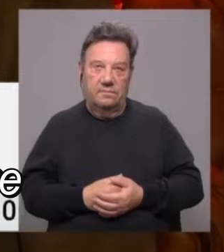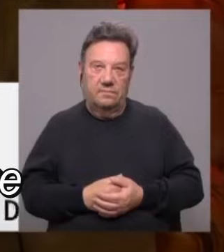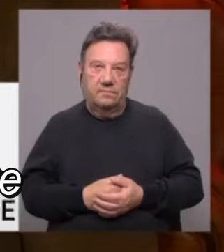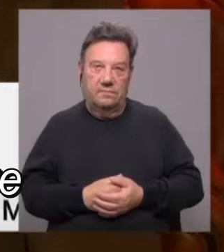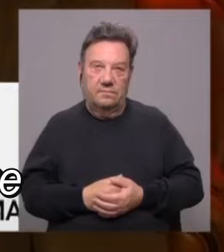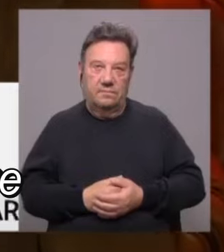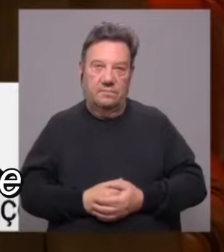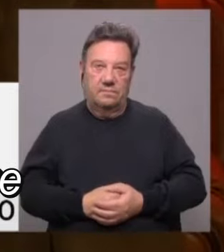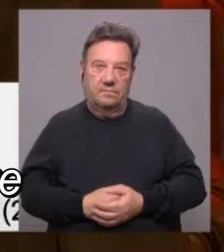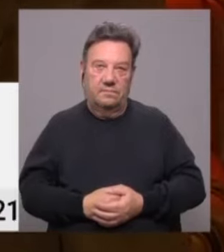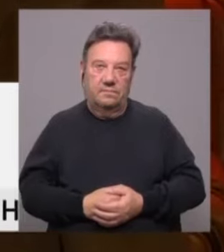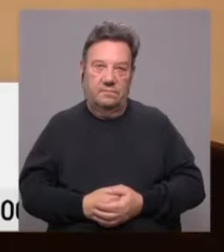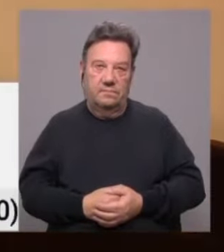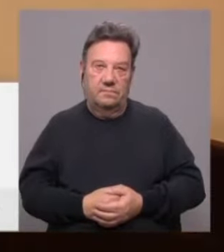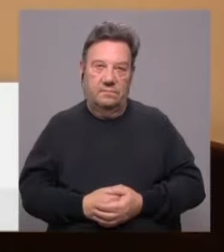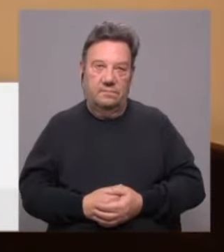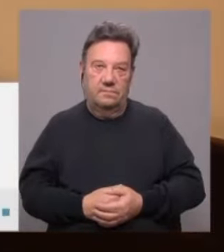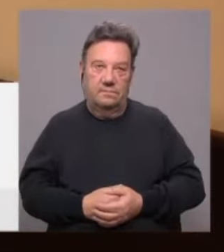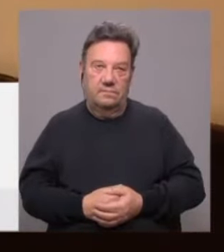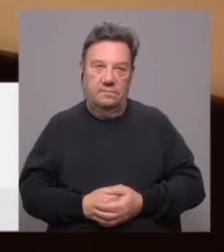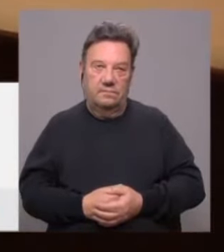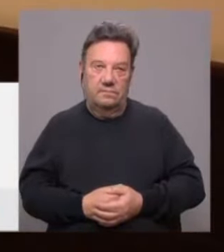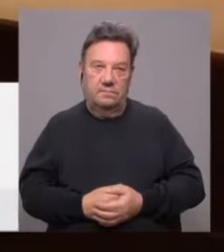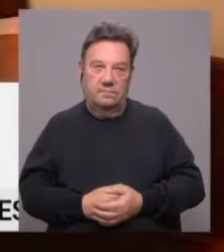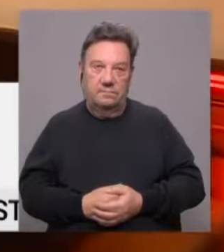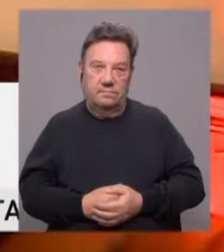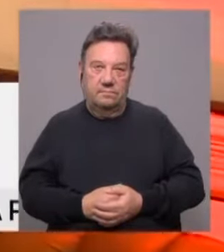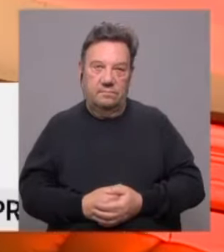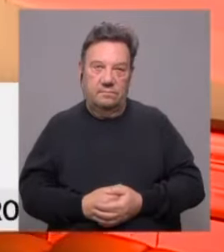consigo acreditar em nada do que tu possas dizer.